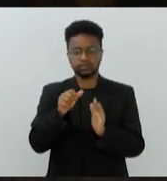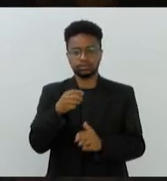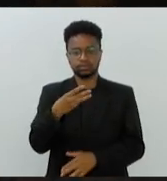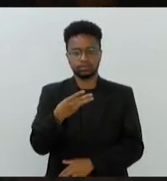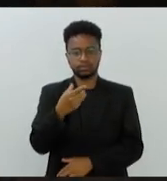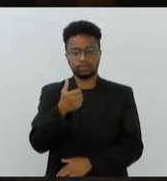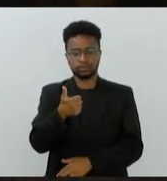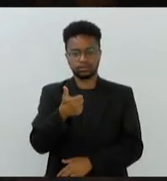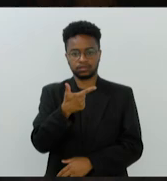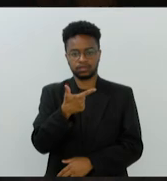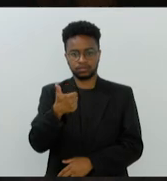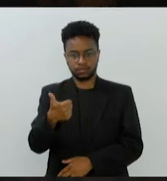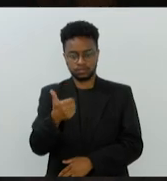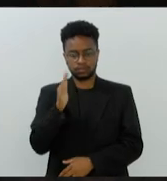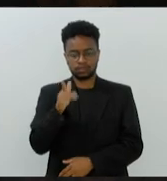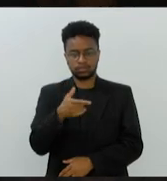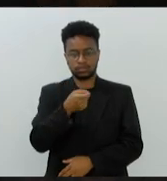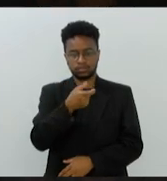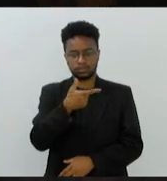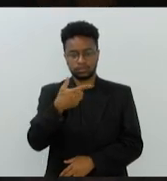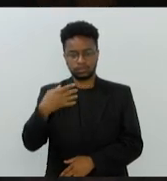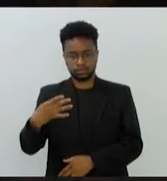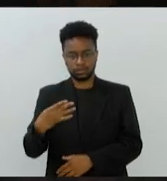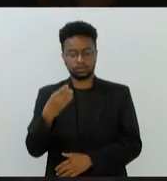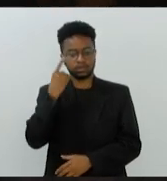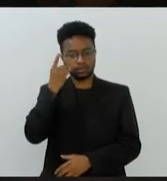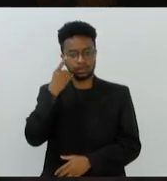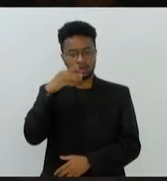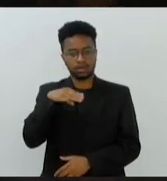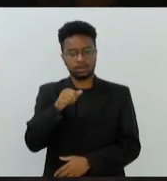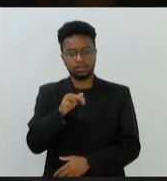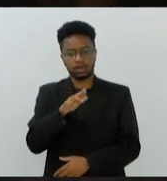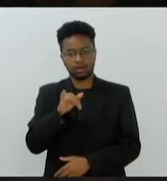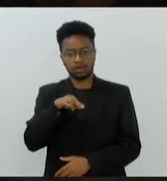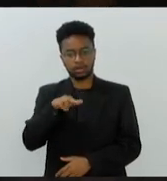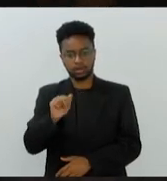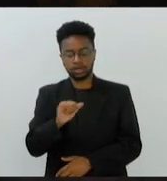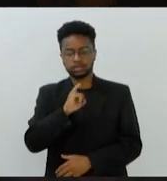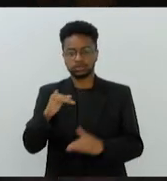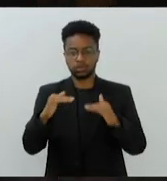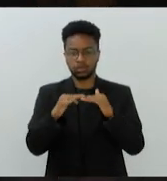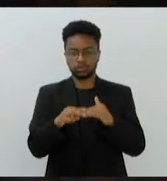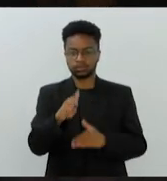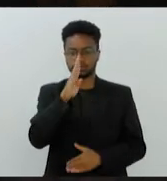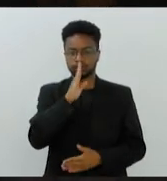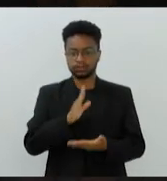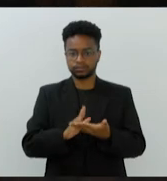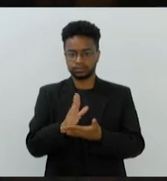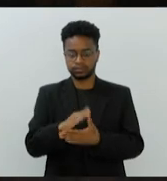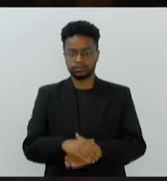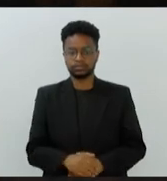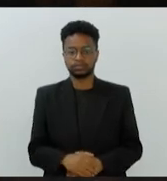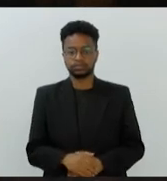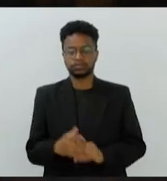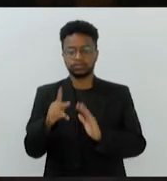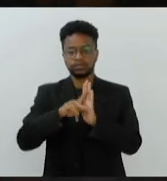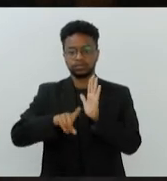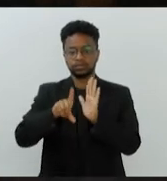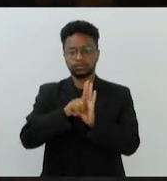de 2024, deputada Marina, do MST, os senhores que aprovam, permaneçam como estão, aprovado. Projeto de